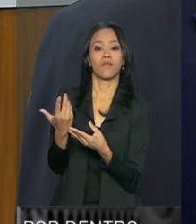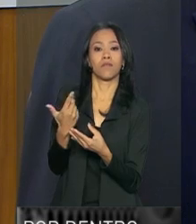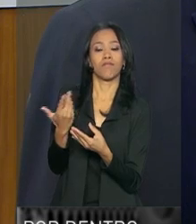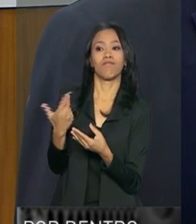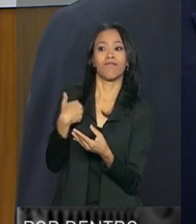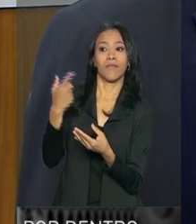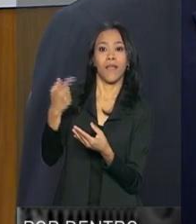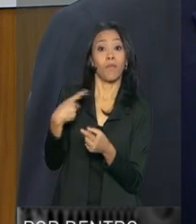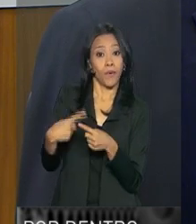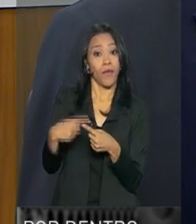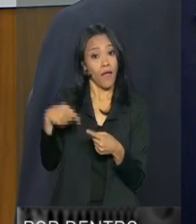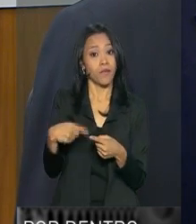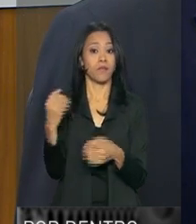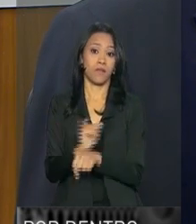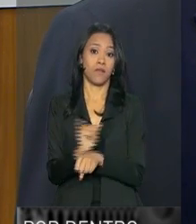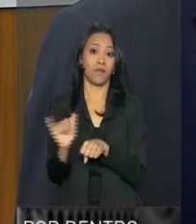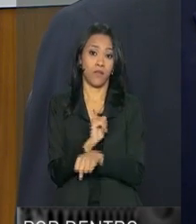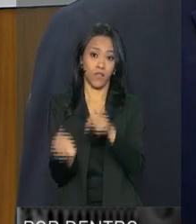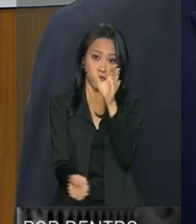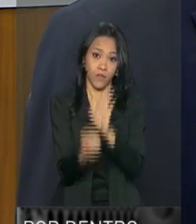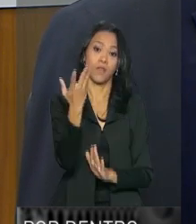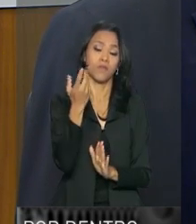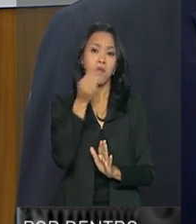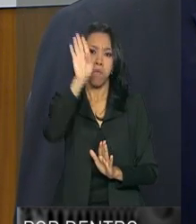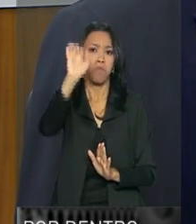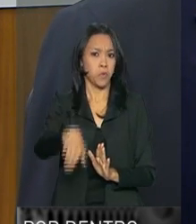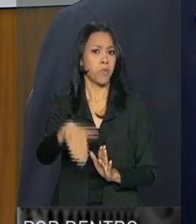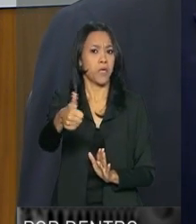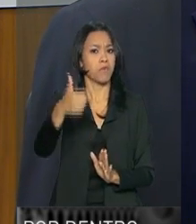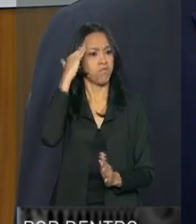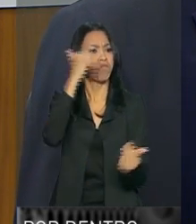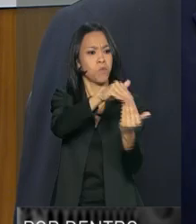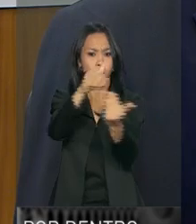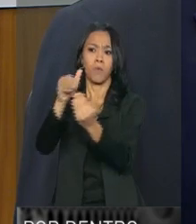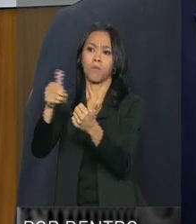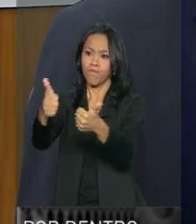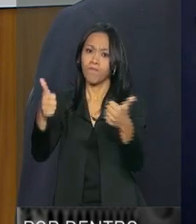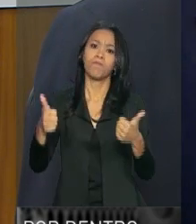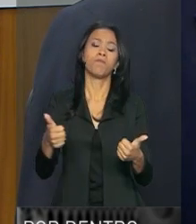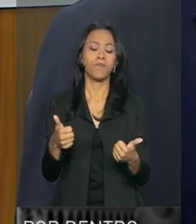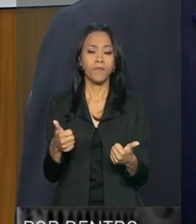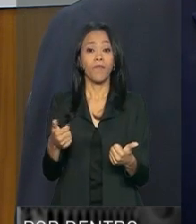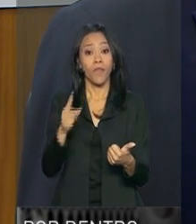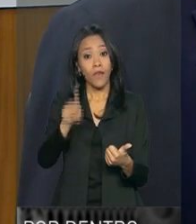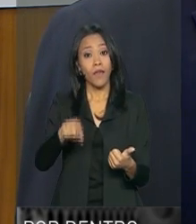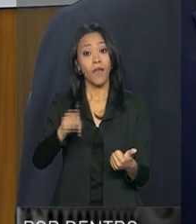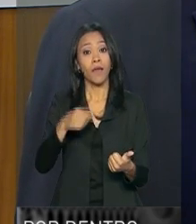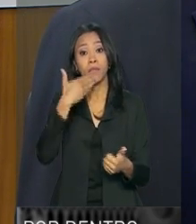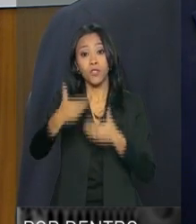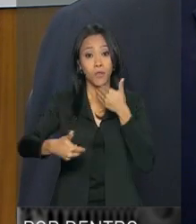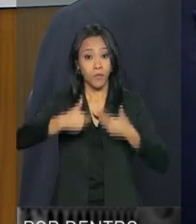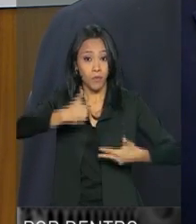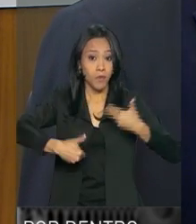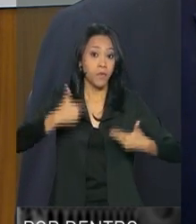porque a ferramenta que foi implantada funciona muito bem tem sido inclusive é objeto de solicitação